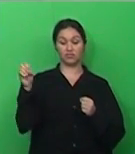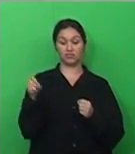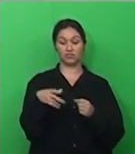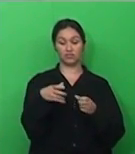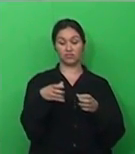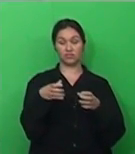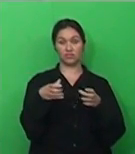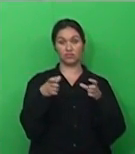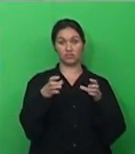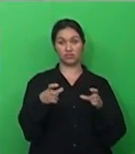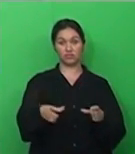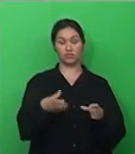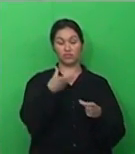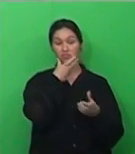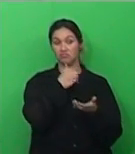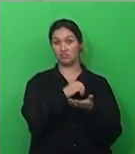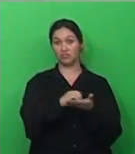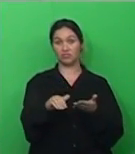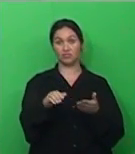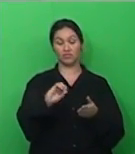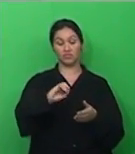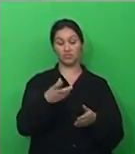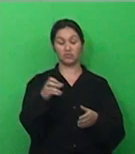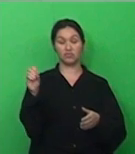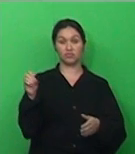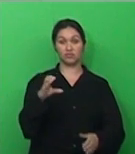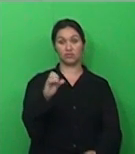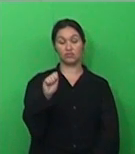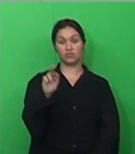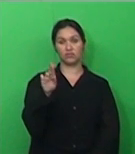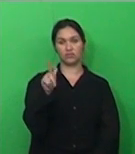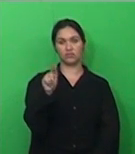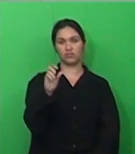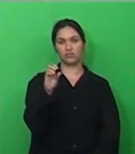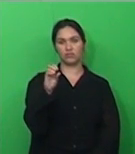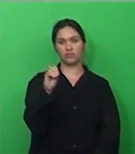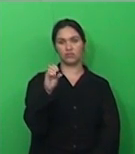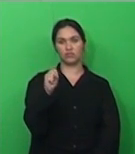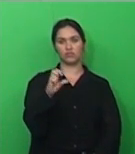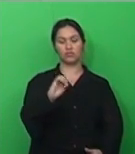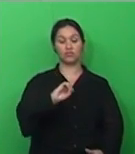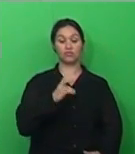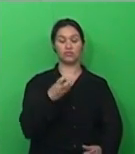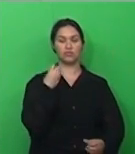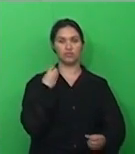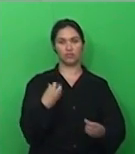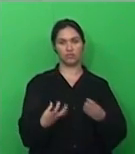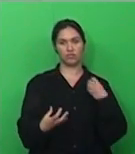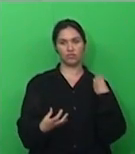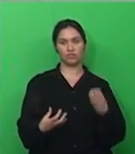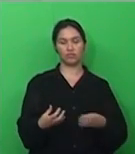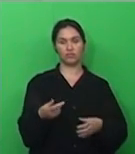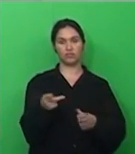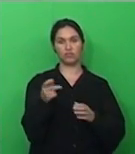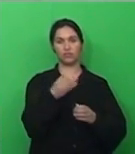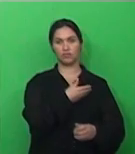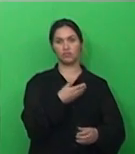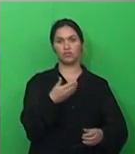criar novos cargos e novos... gastos para o Executivo. Lhe concedo a parte,